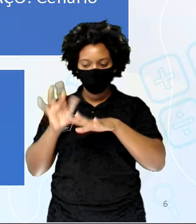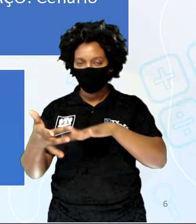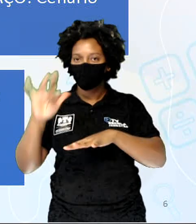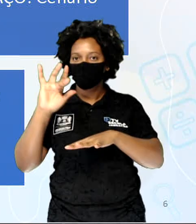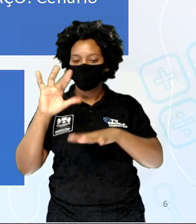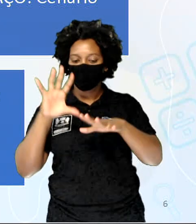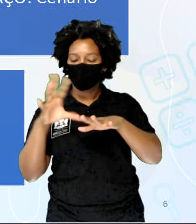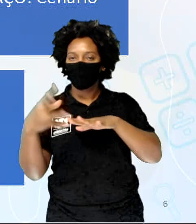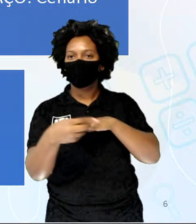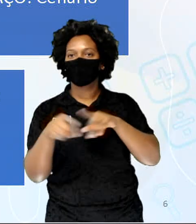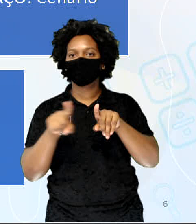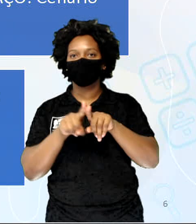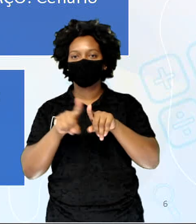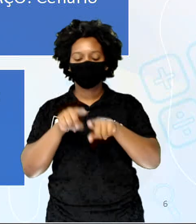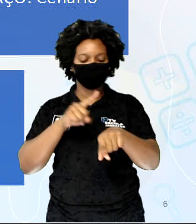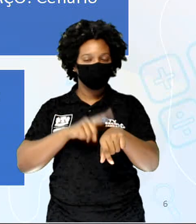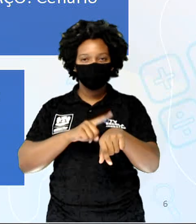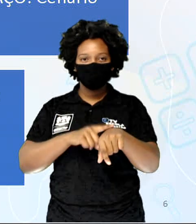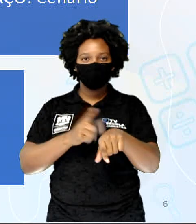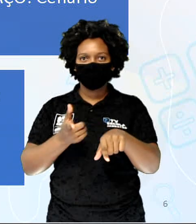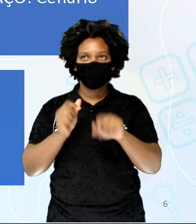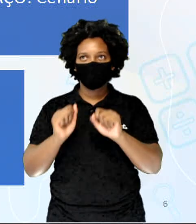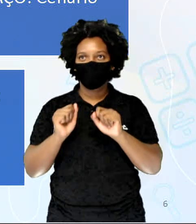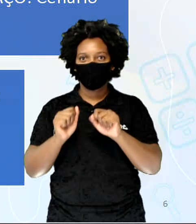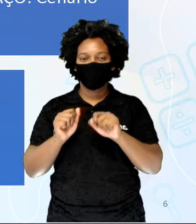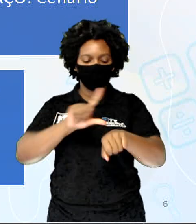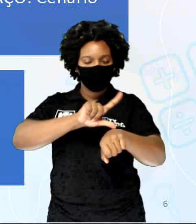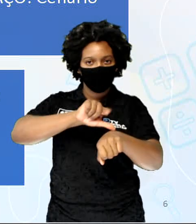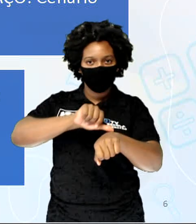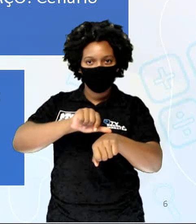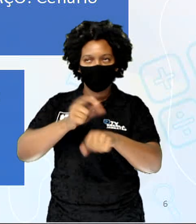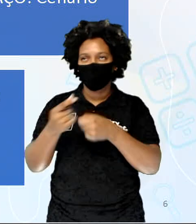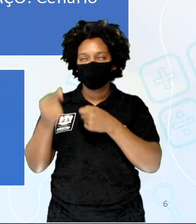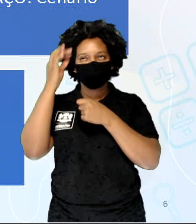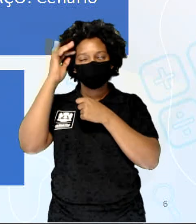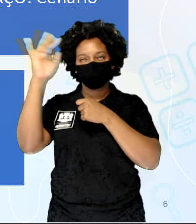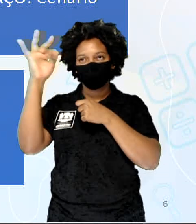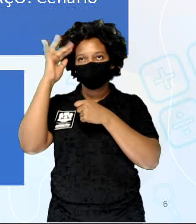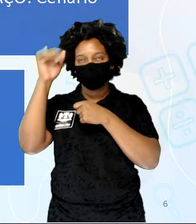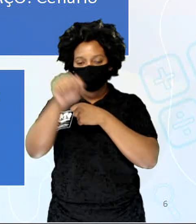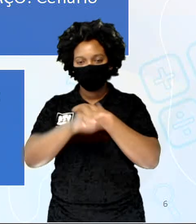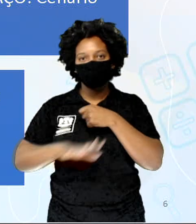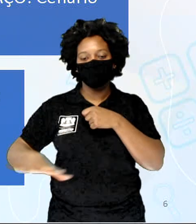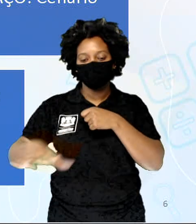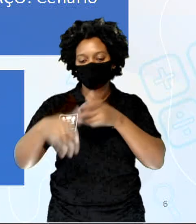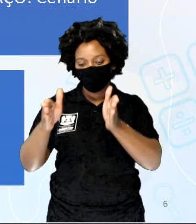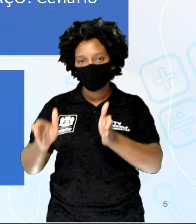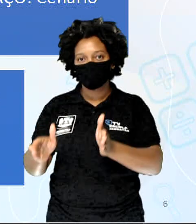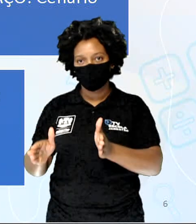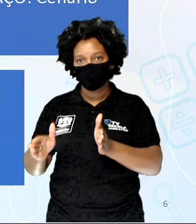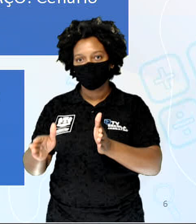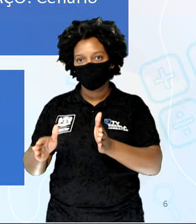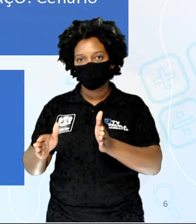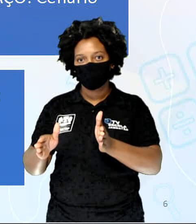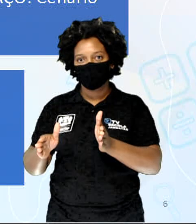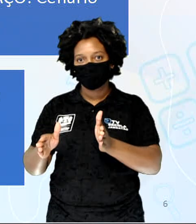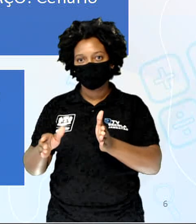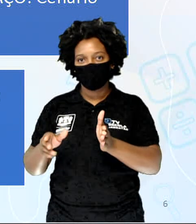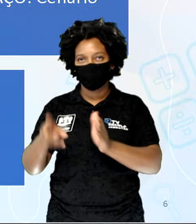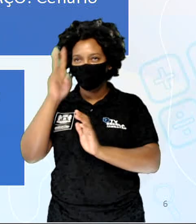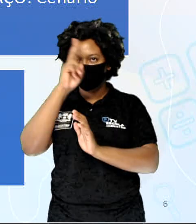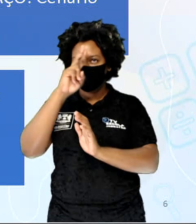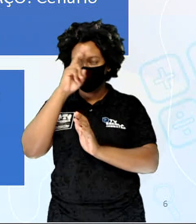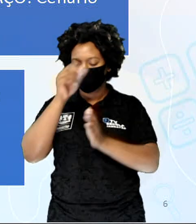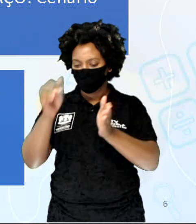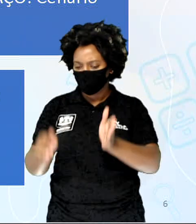e o desfecho. O tempo pode ser cronológico e psicológico. O espaço é o cenário da história,